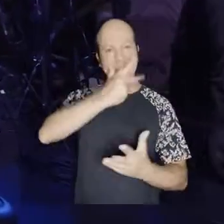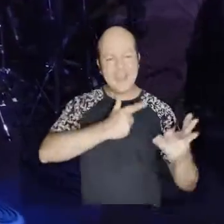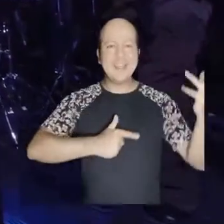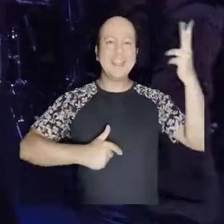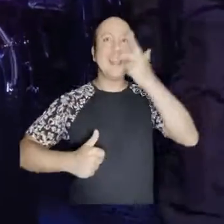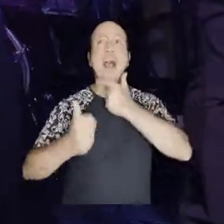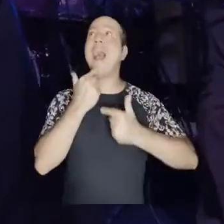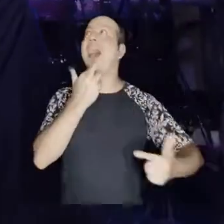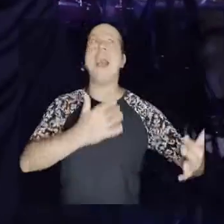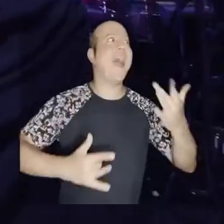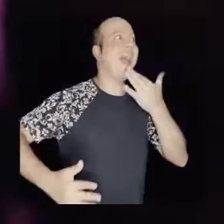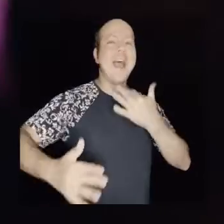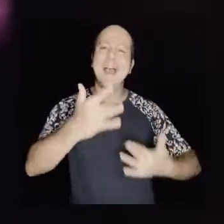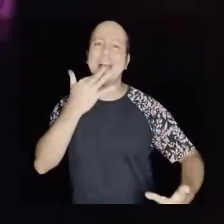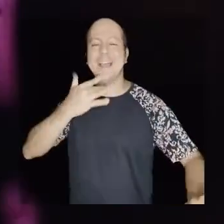Dora Morelenbaum.